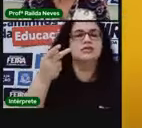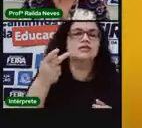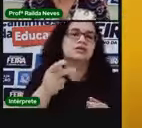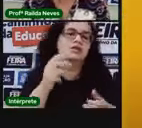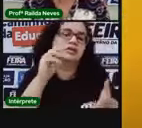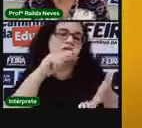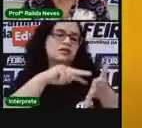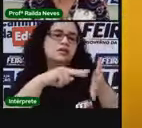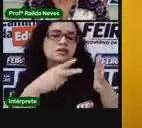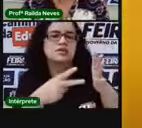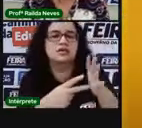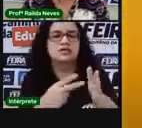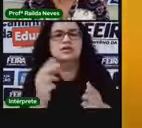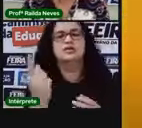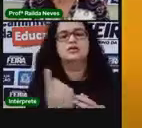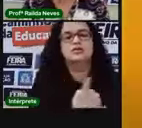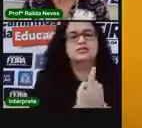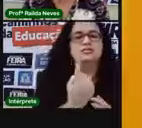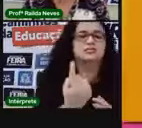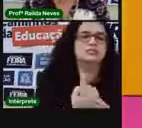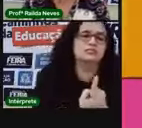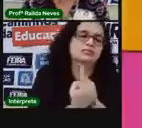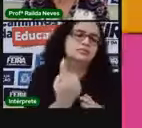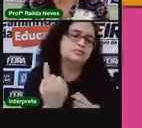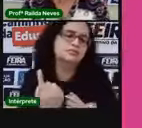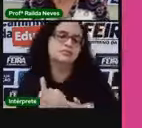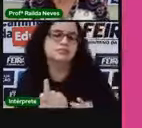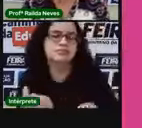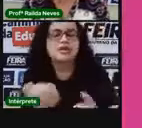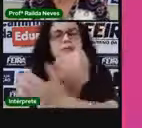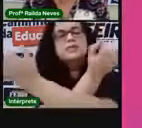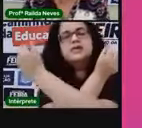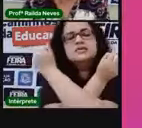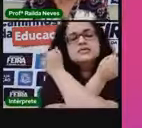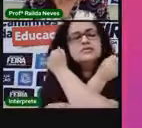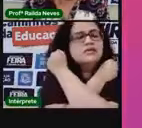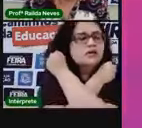a gente passa na rede é pra gente se